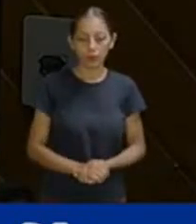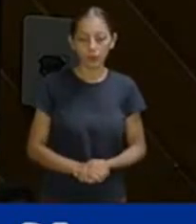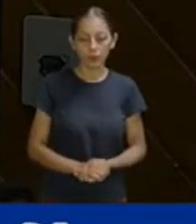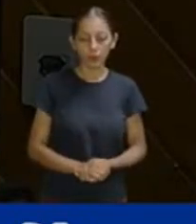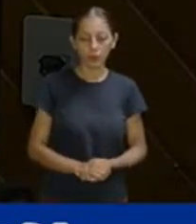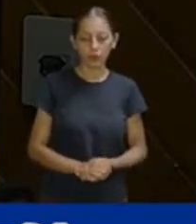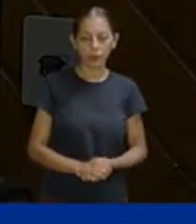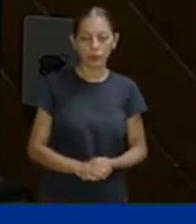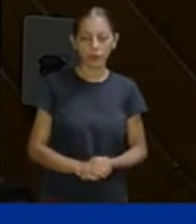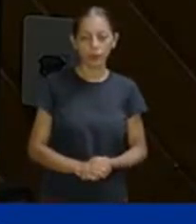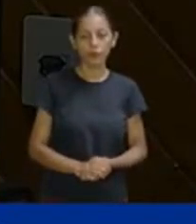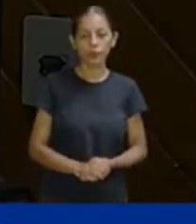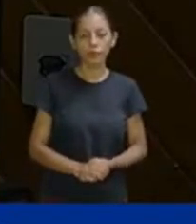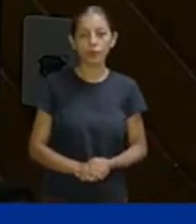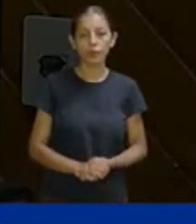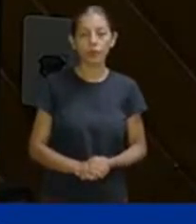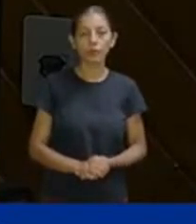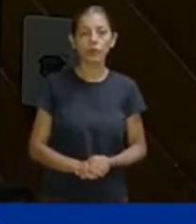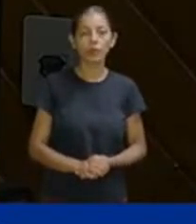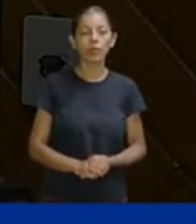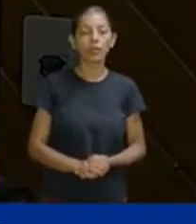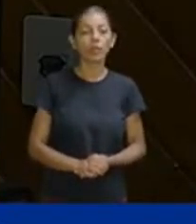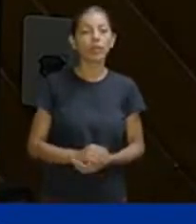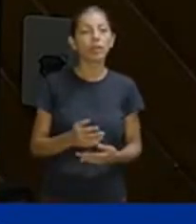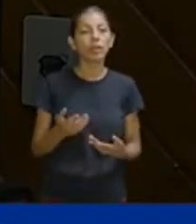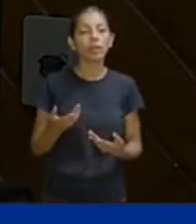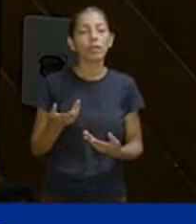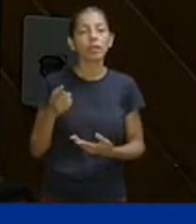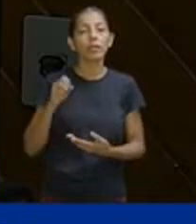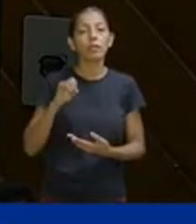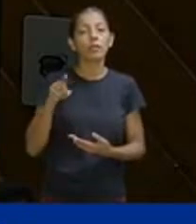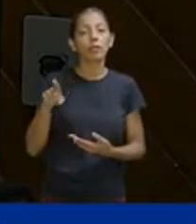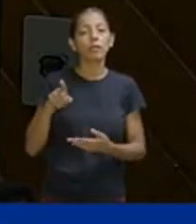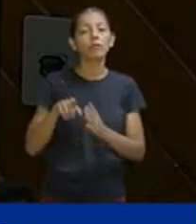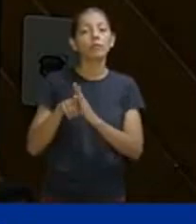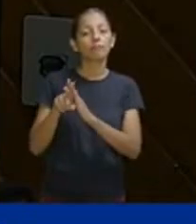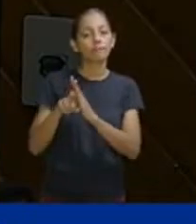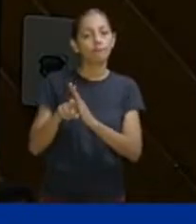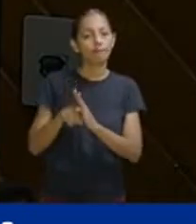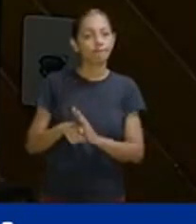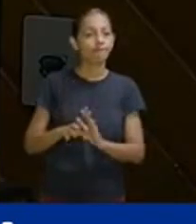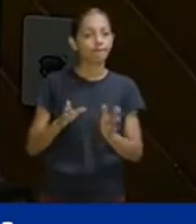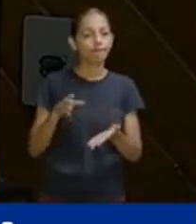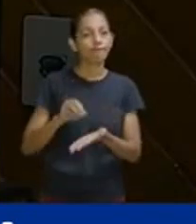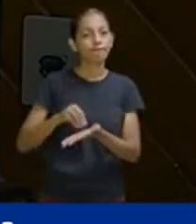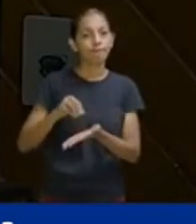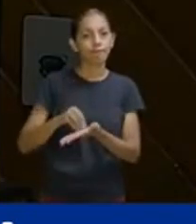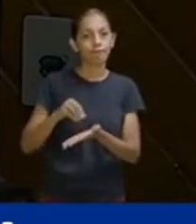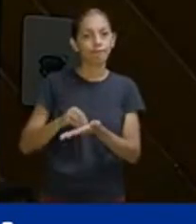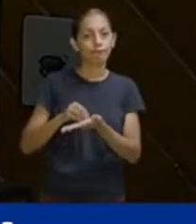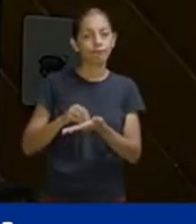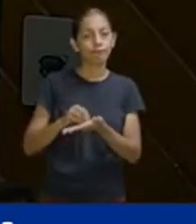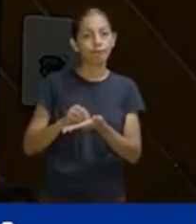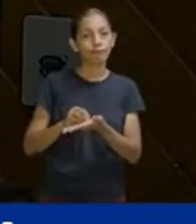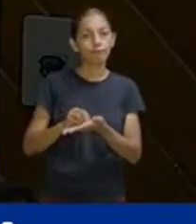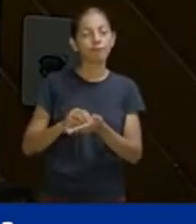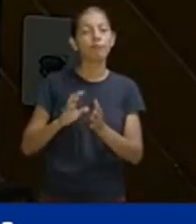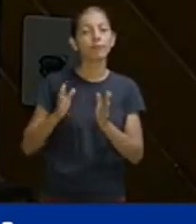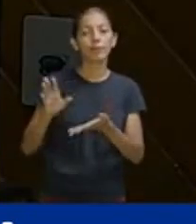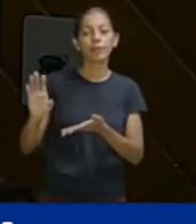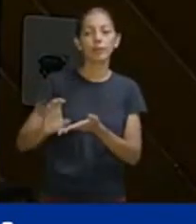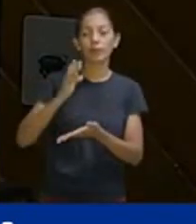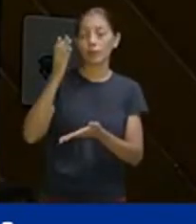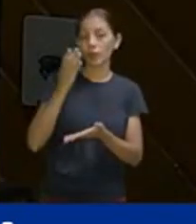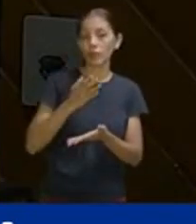na ADI 4899, e a ausência dessa análise comprometeria o deslinde da causa.